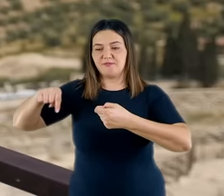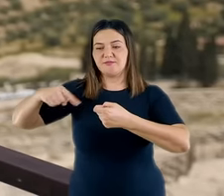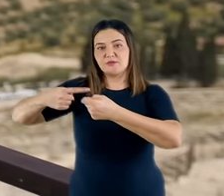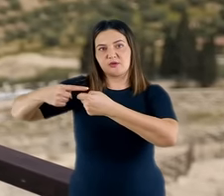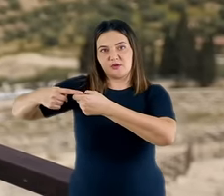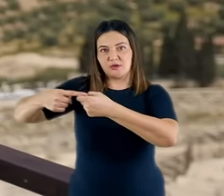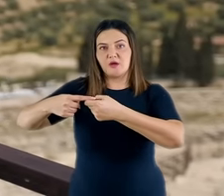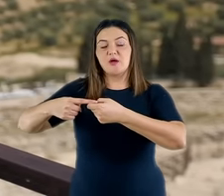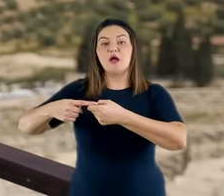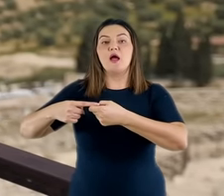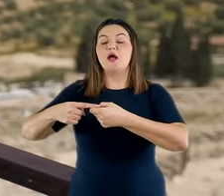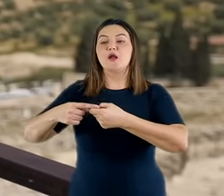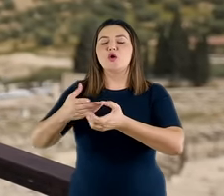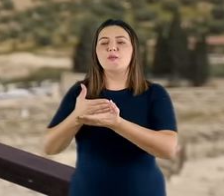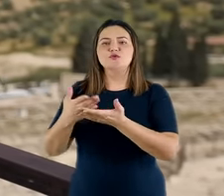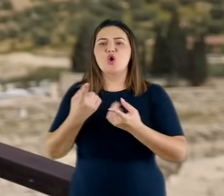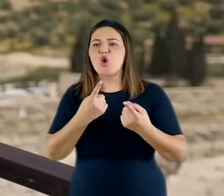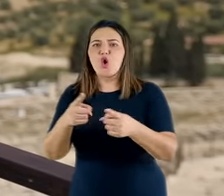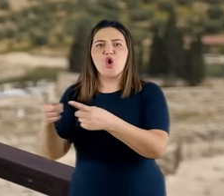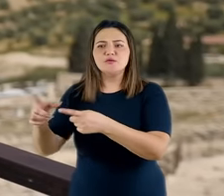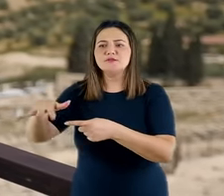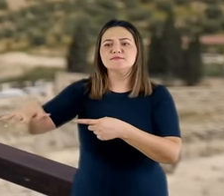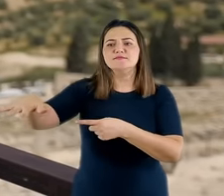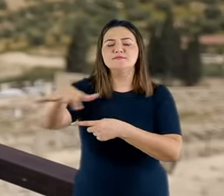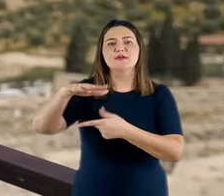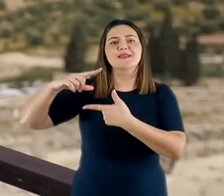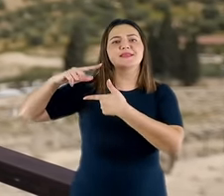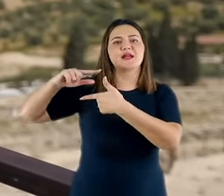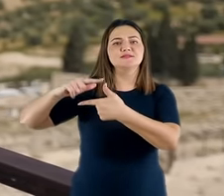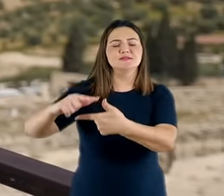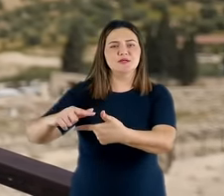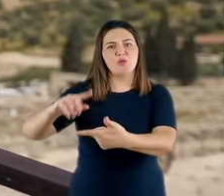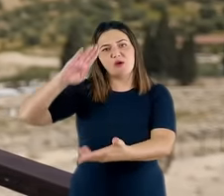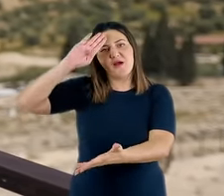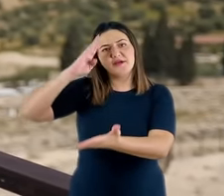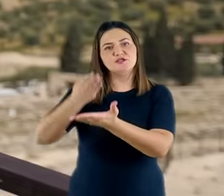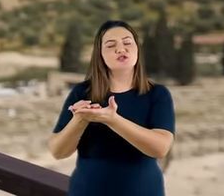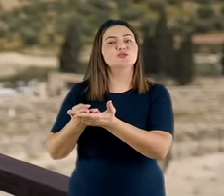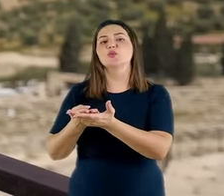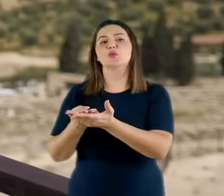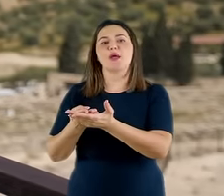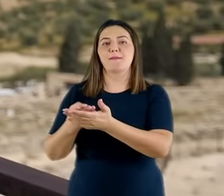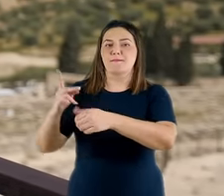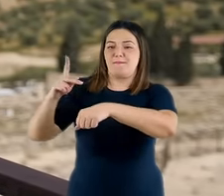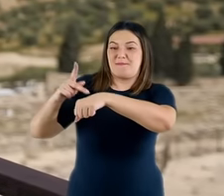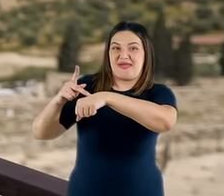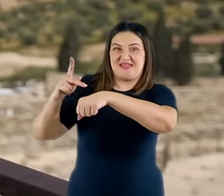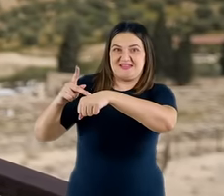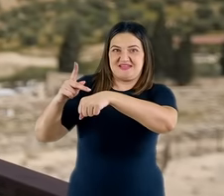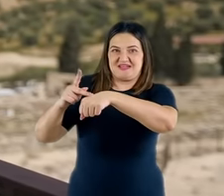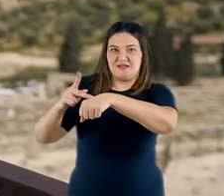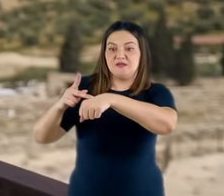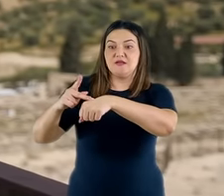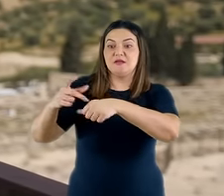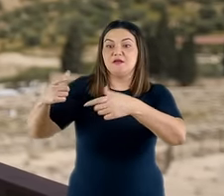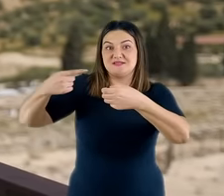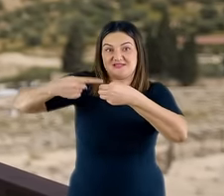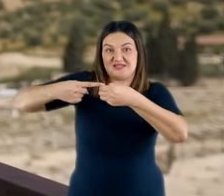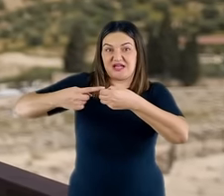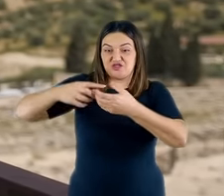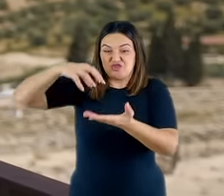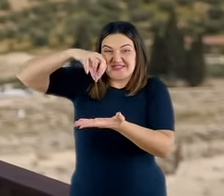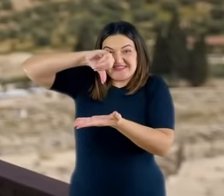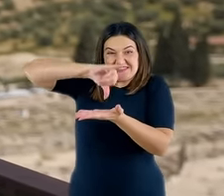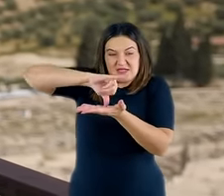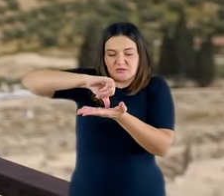um lugar chamado Kaaba. A crença local, a tradição local, acreditava que uma pedra que ficava no coração da